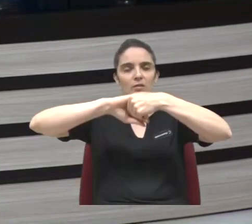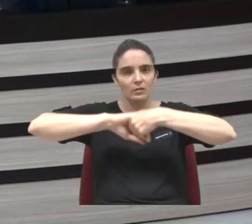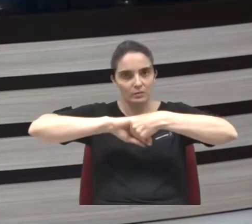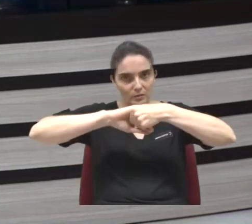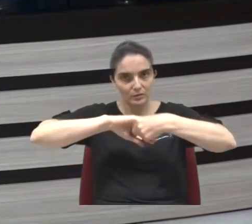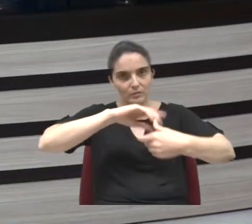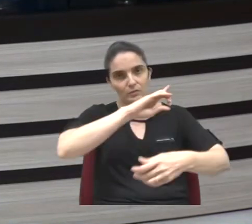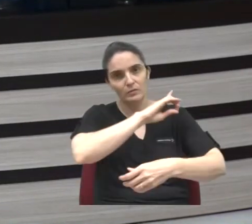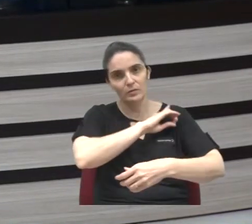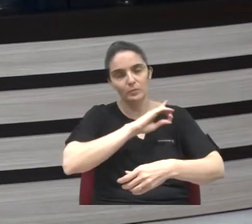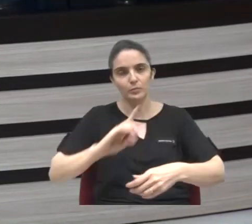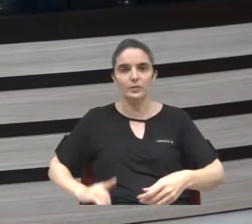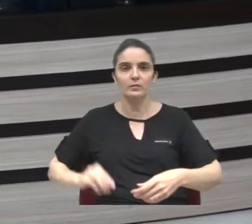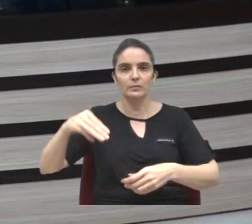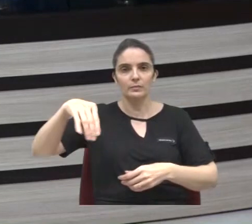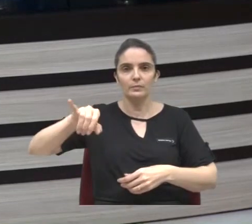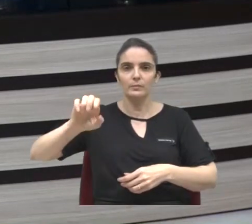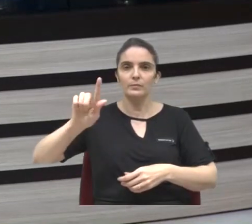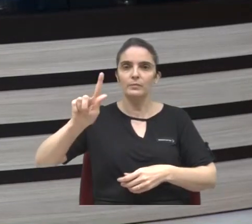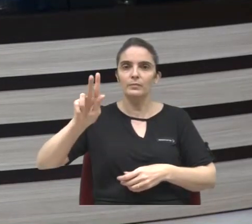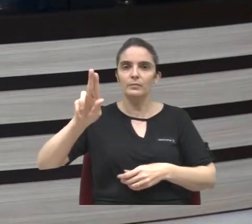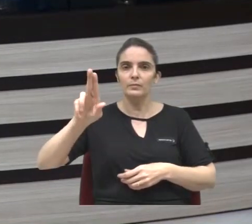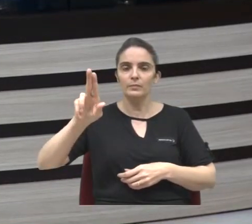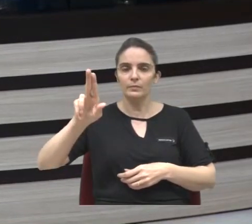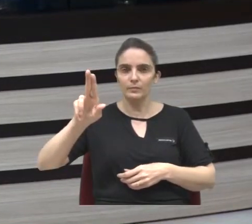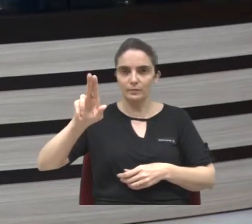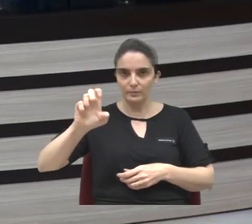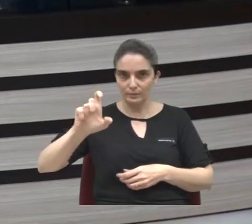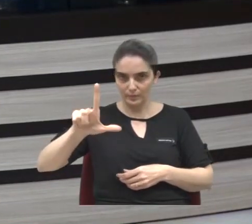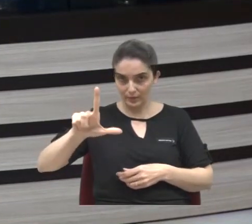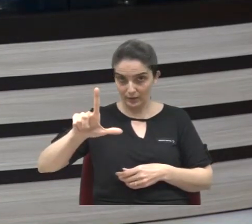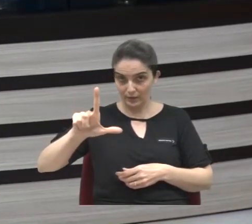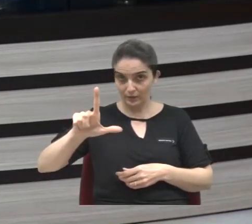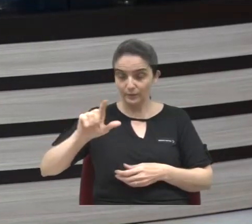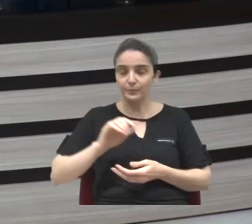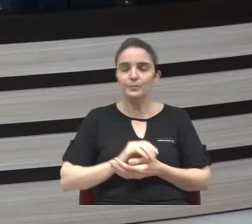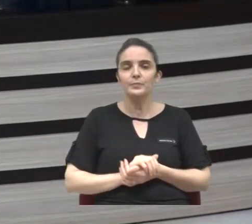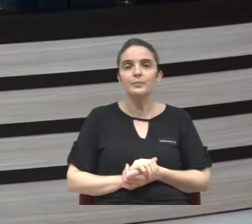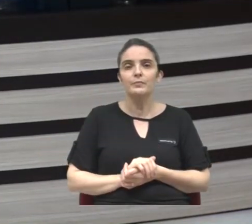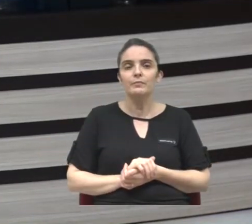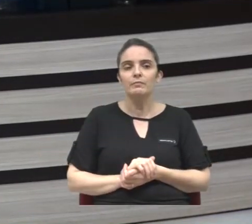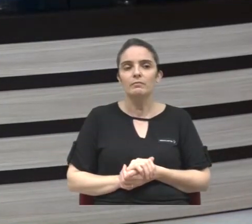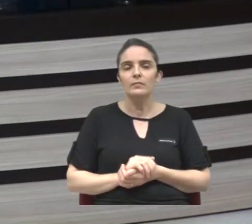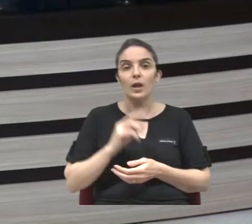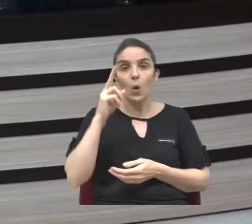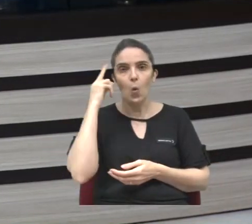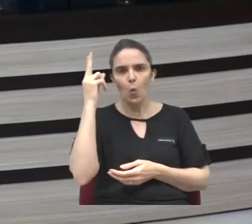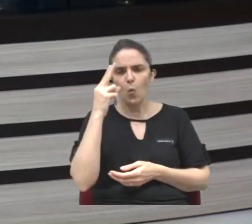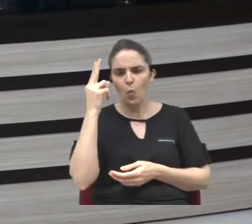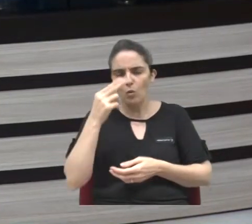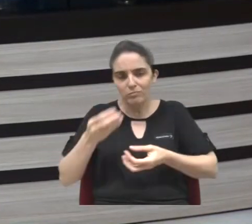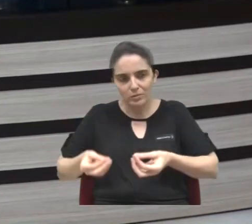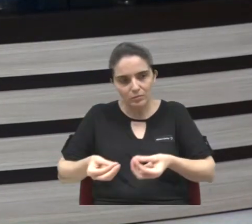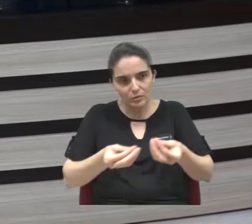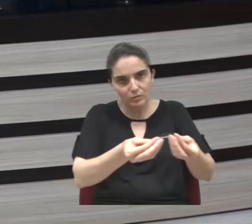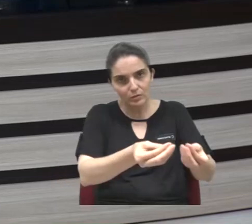Lombardi, porque na última vez da entrega da ambulância, uma ambulância UTI,